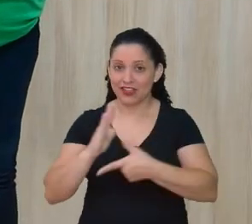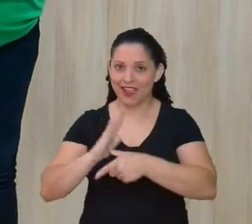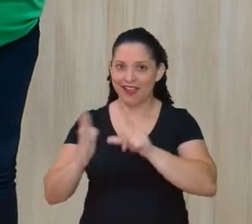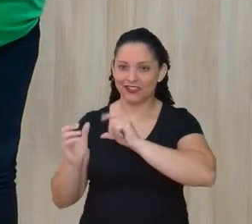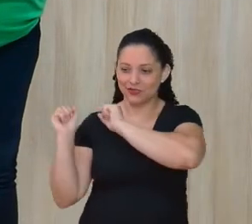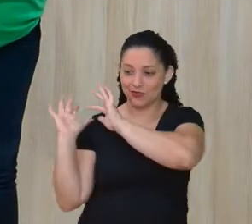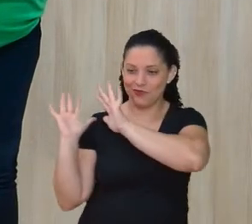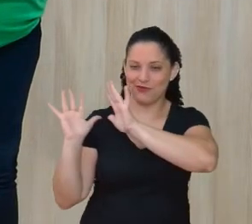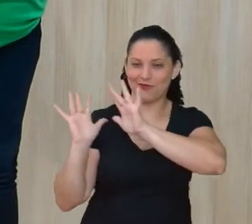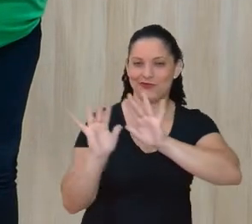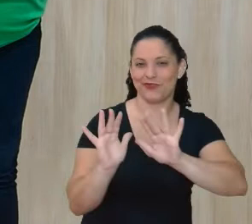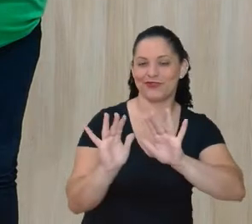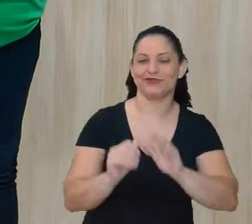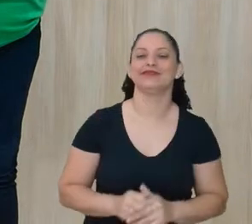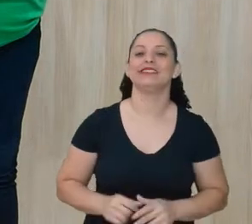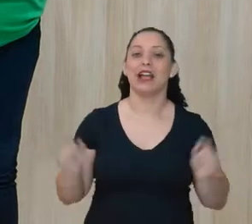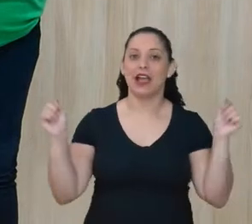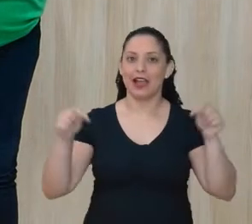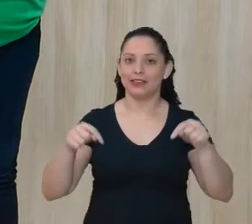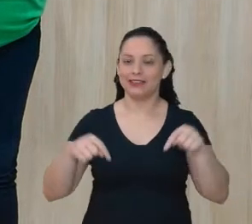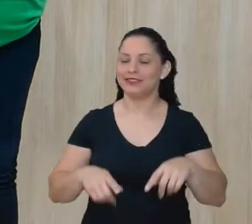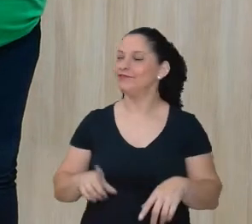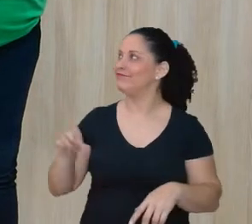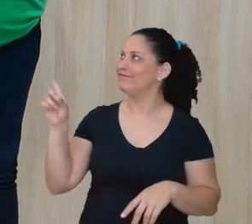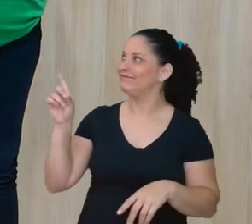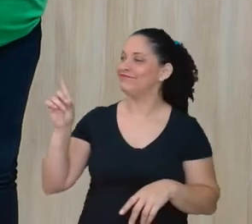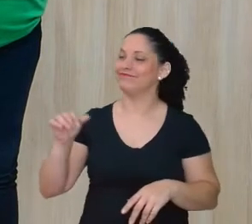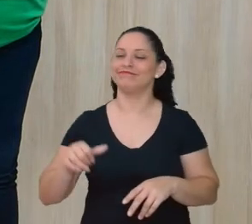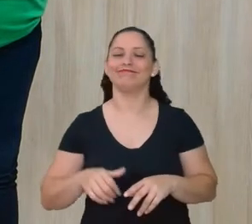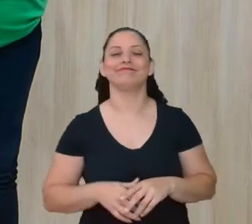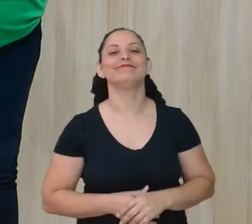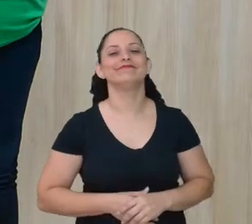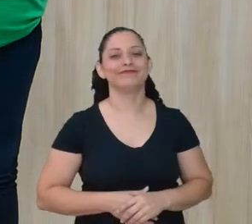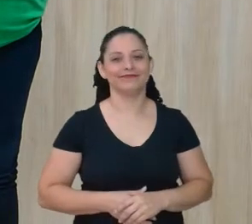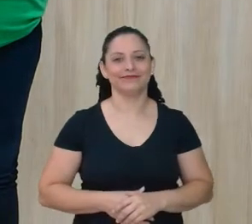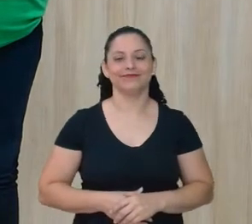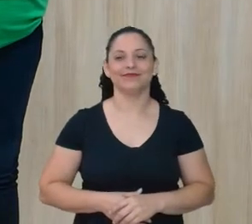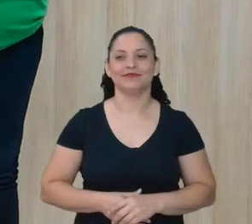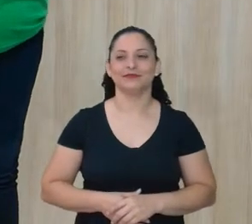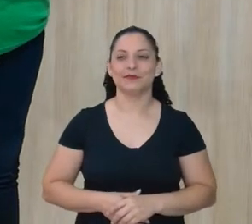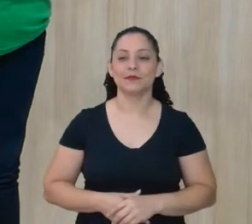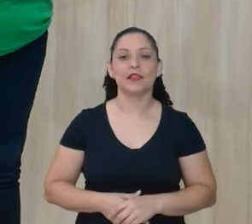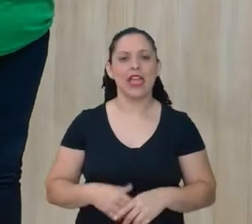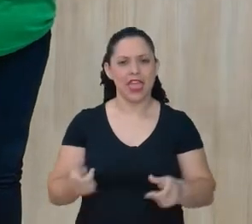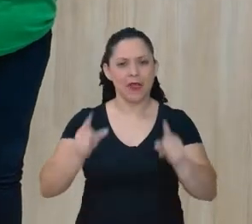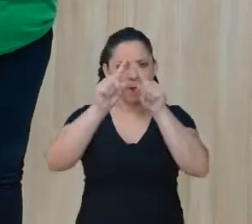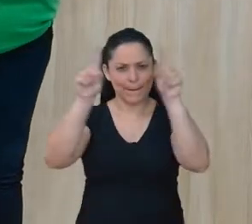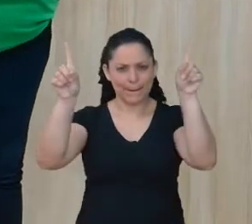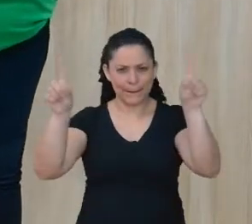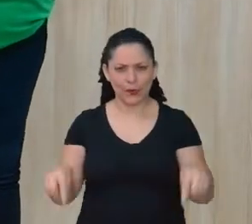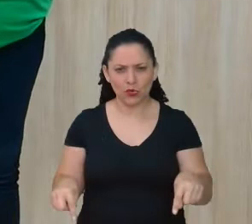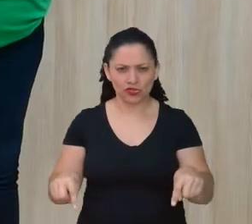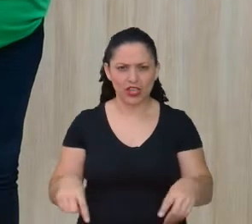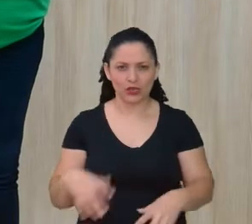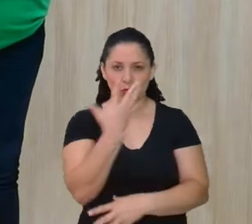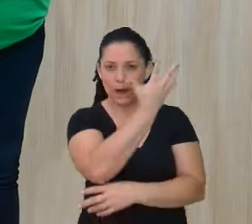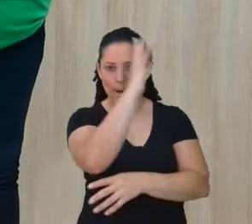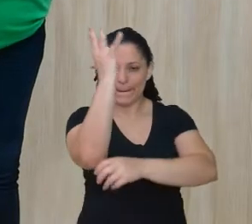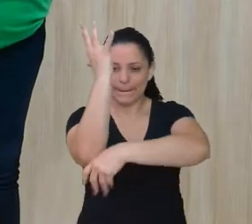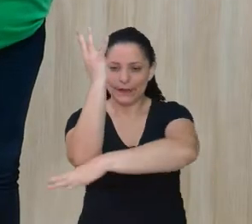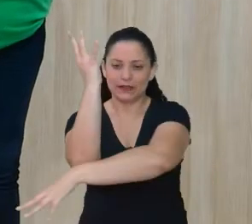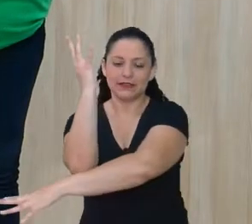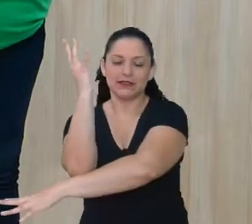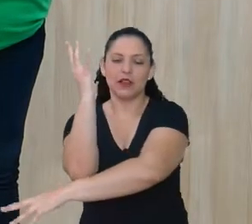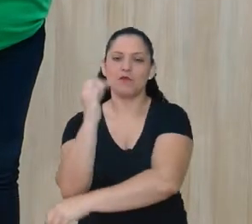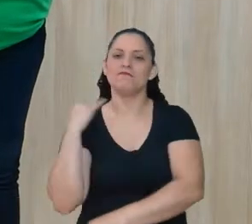essa galerinha aqui massa que está realizando esse projeto muito legal do Manguezal, um ecossistema super importante aqui para a